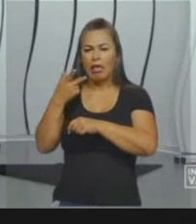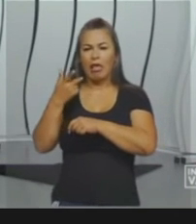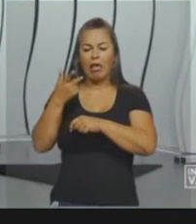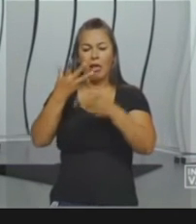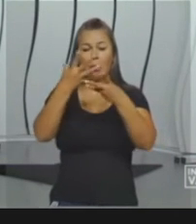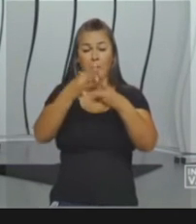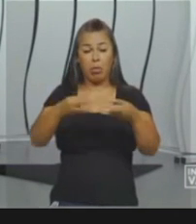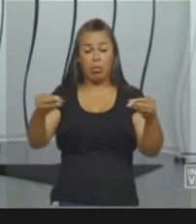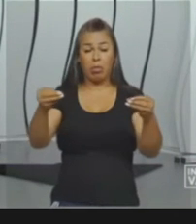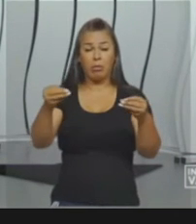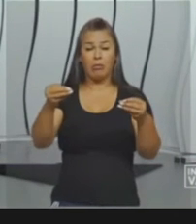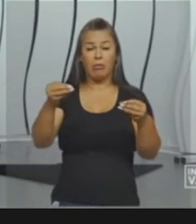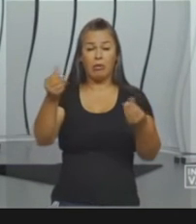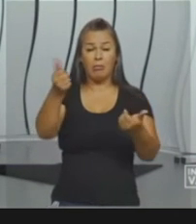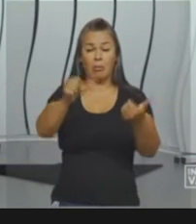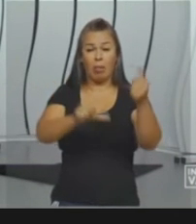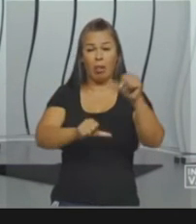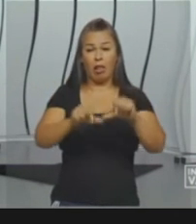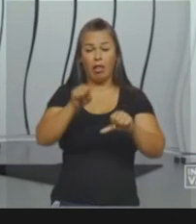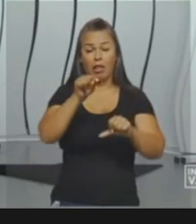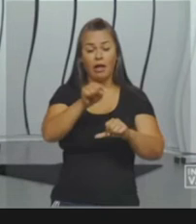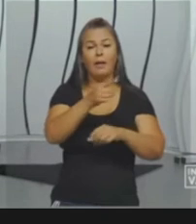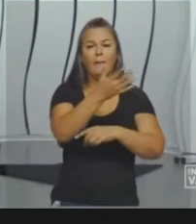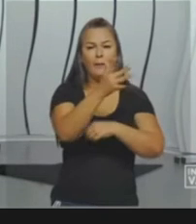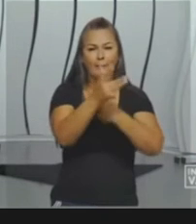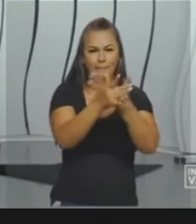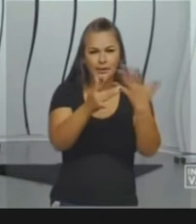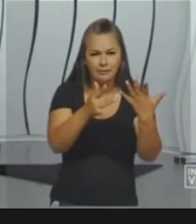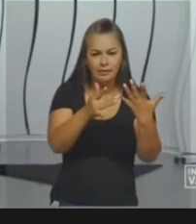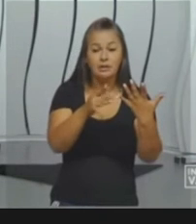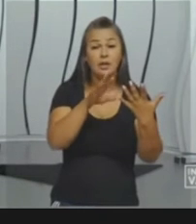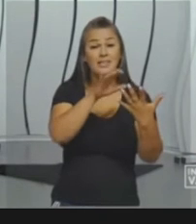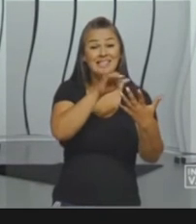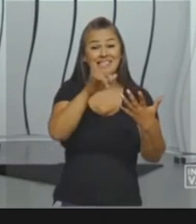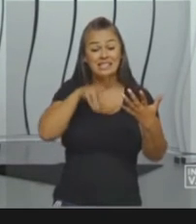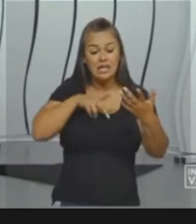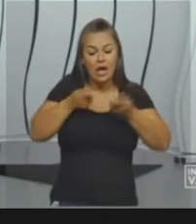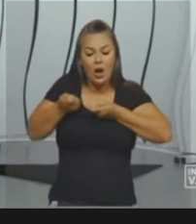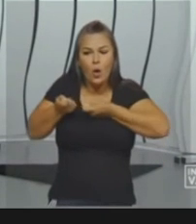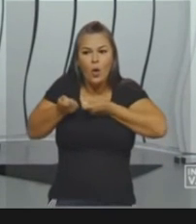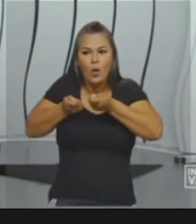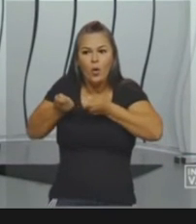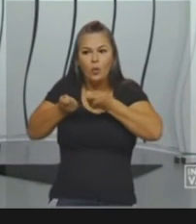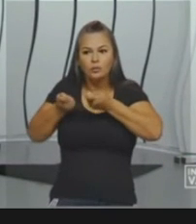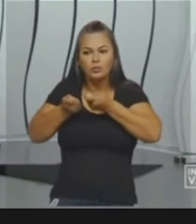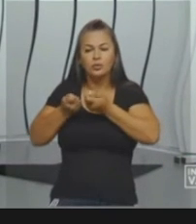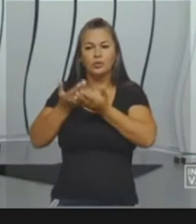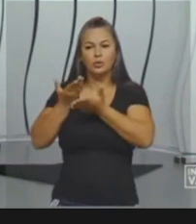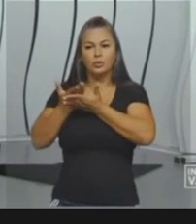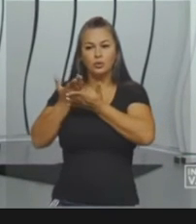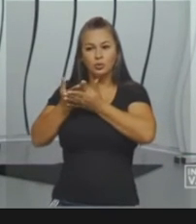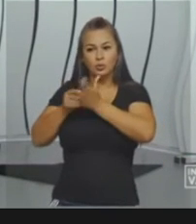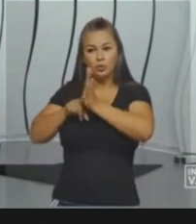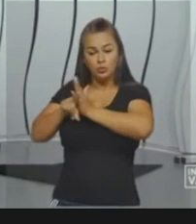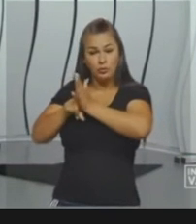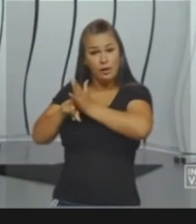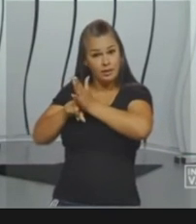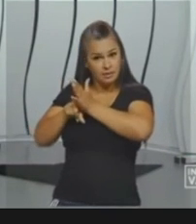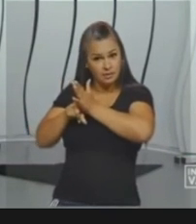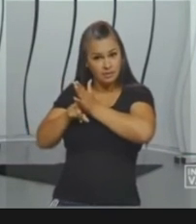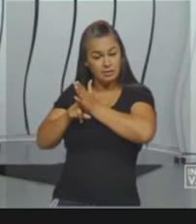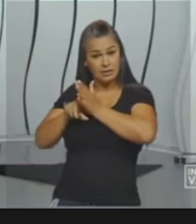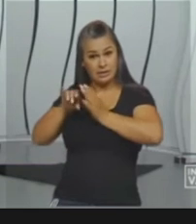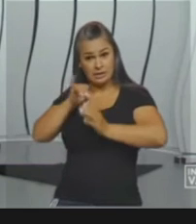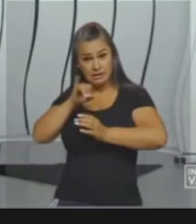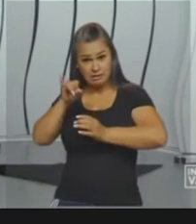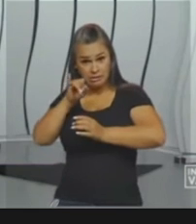ali para eliminar aquelas pragas daquela região. Com muito cuidado e controle biológico. Que isso também precisa de muito estudo